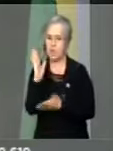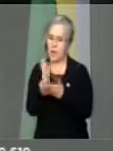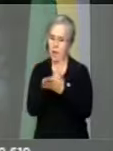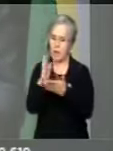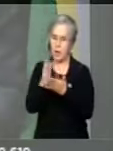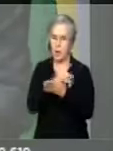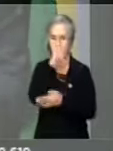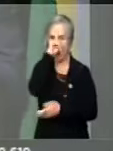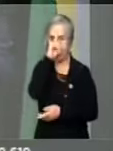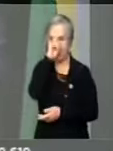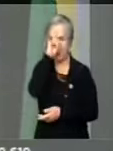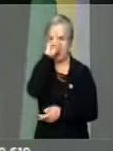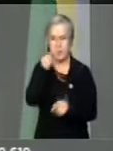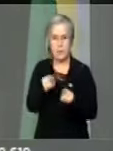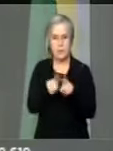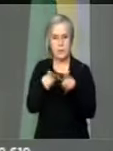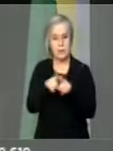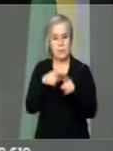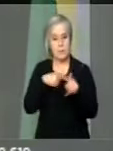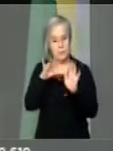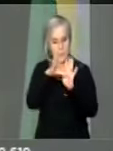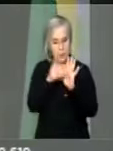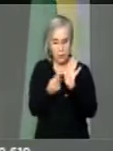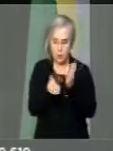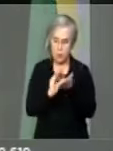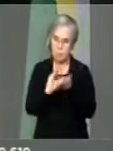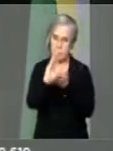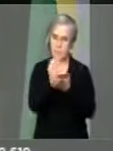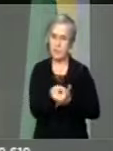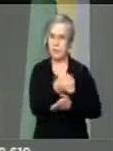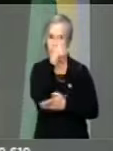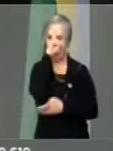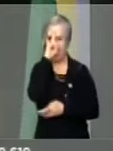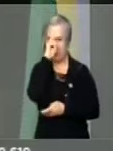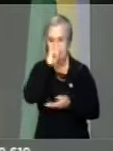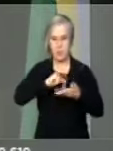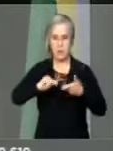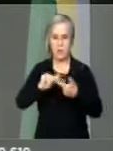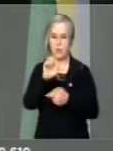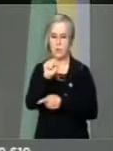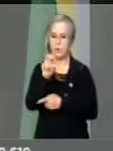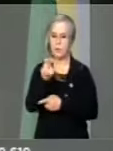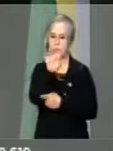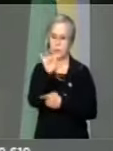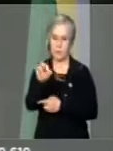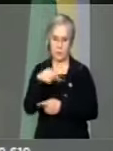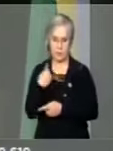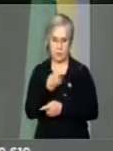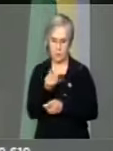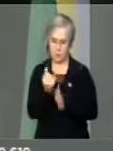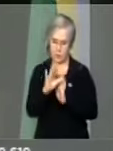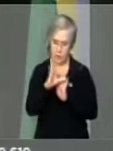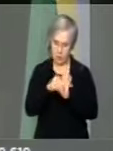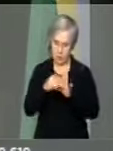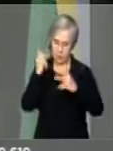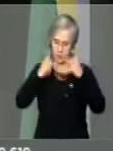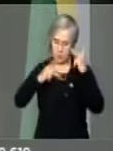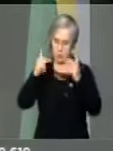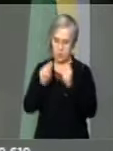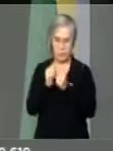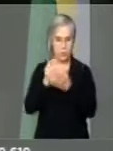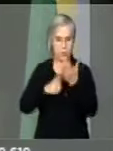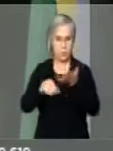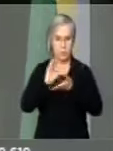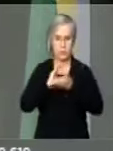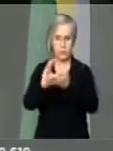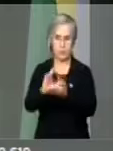Paulo, e tenho inclusive enviado emendas a esses hospitais. É importante ressaltar que 85% das minhas emendas parlamentares foram colocadas